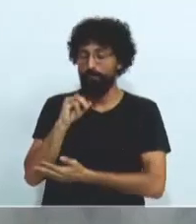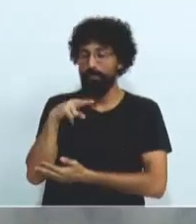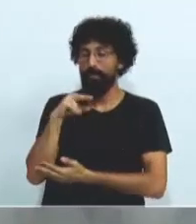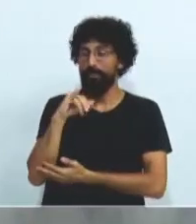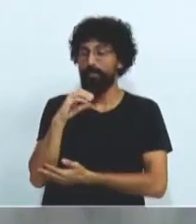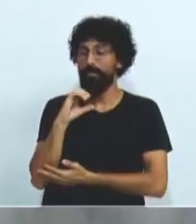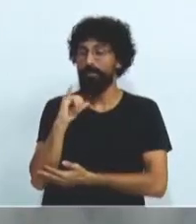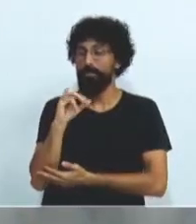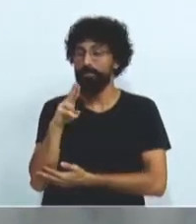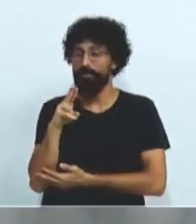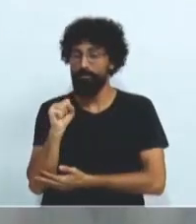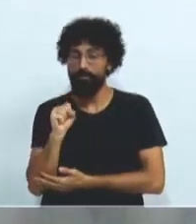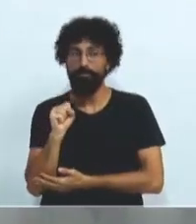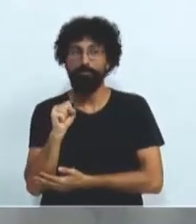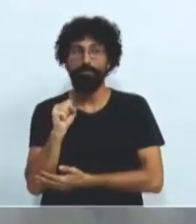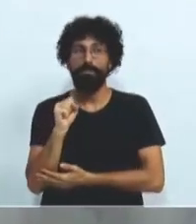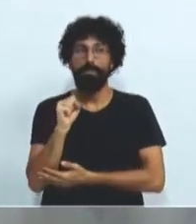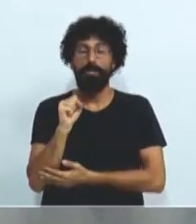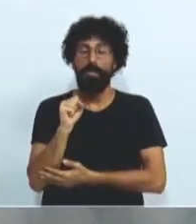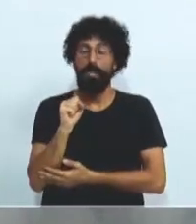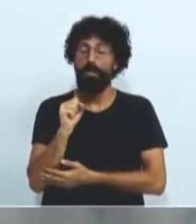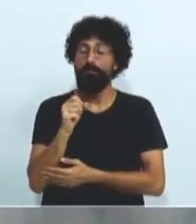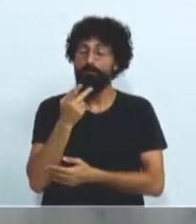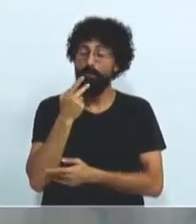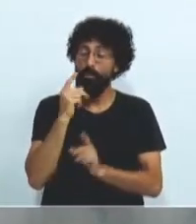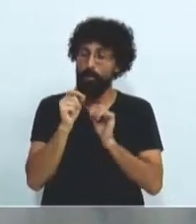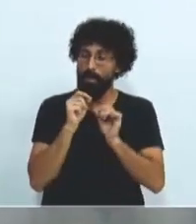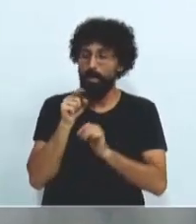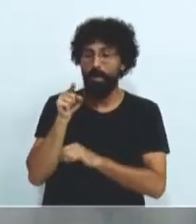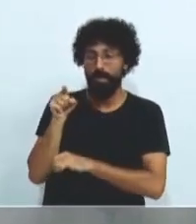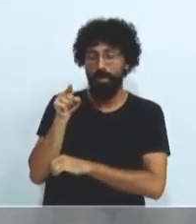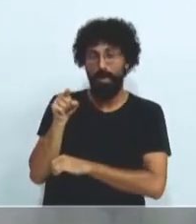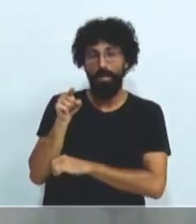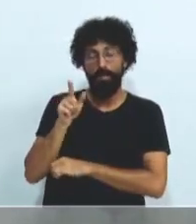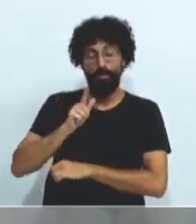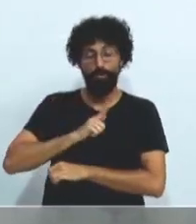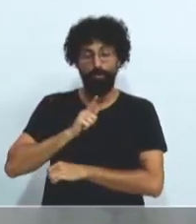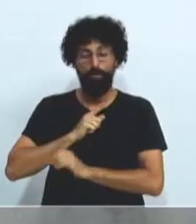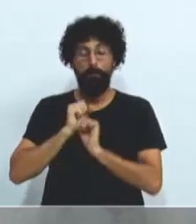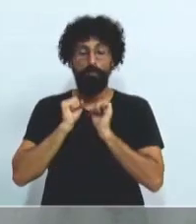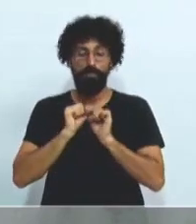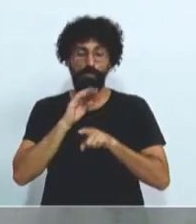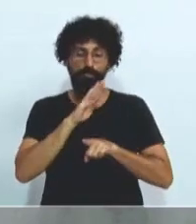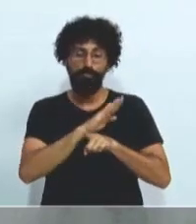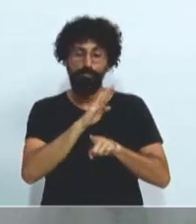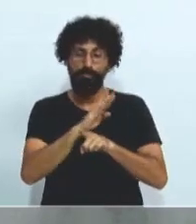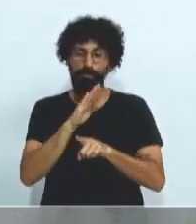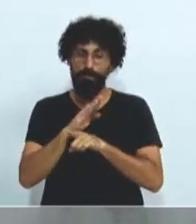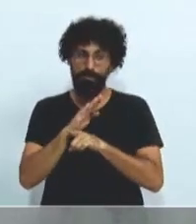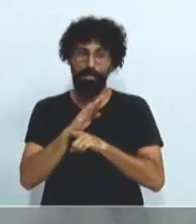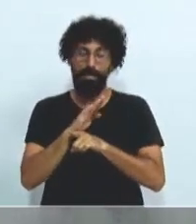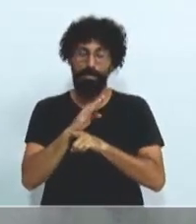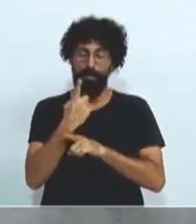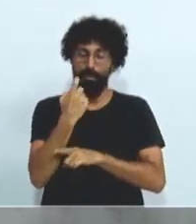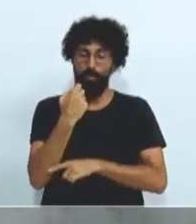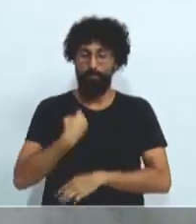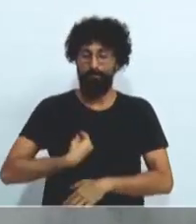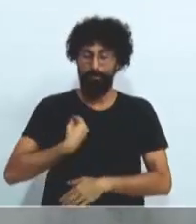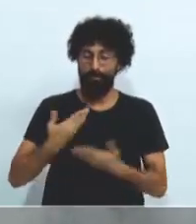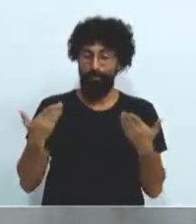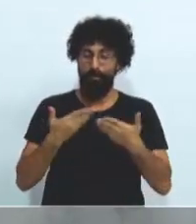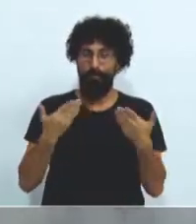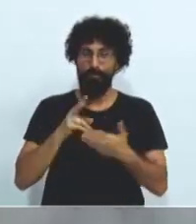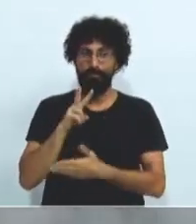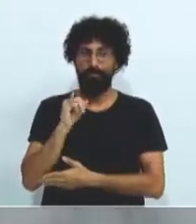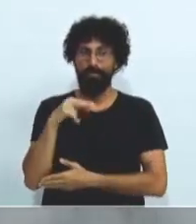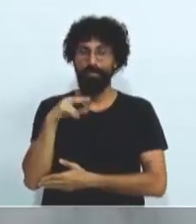surpreendido no ano passado ao ser comunicado pela Femiron que era compatível e que poderia ajudar a salvar uma vida. Então hoje ele está aqui com a gente para